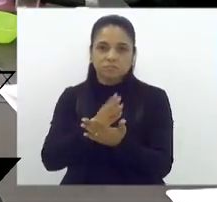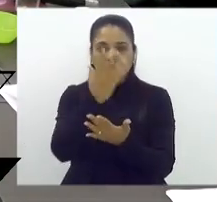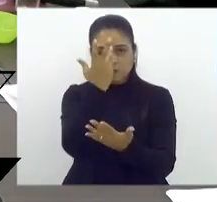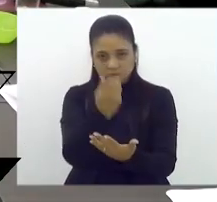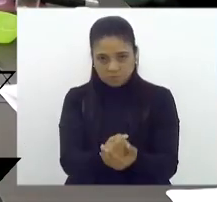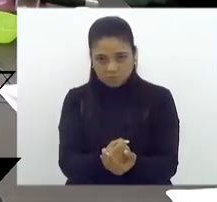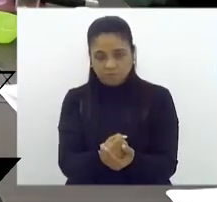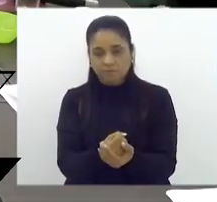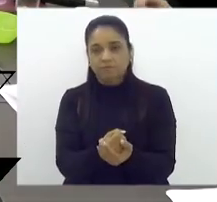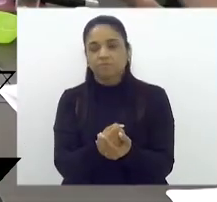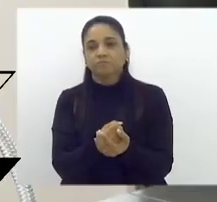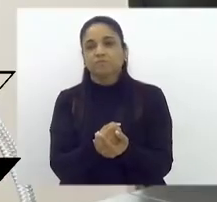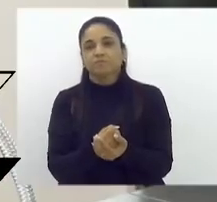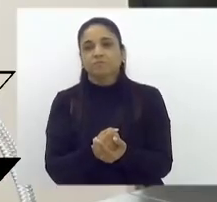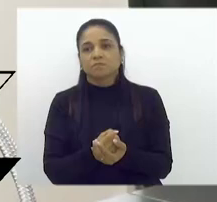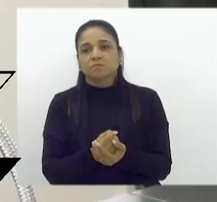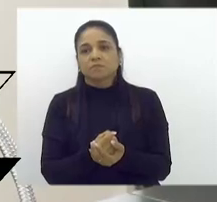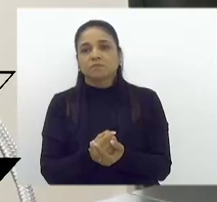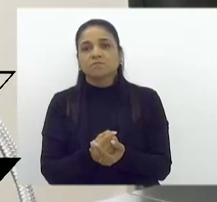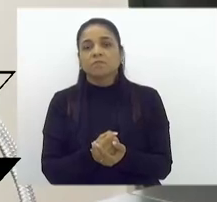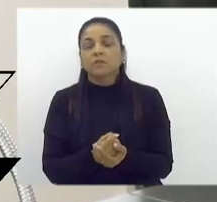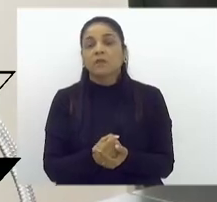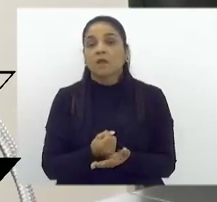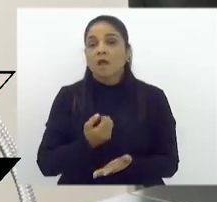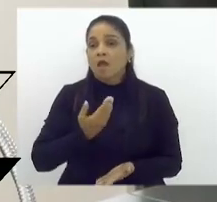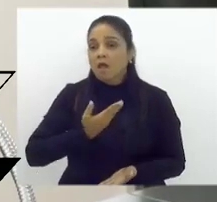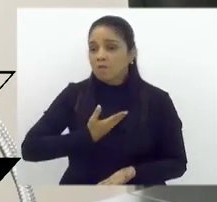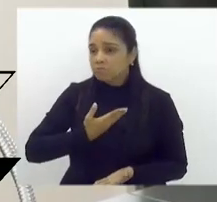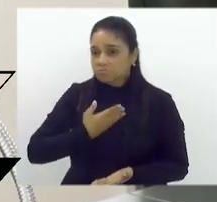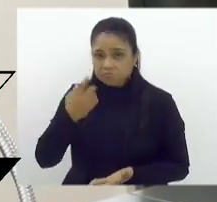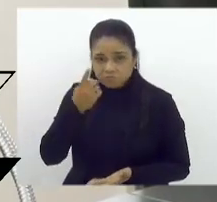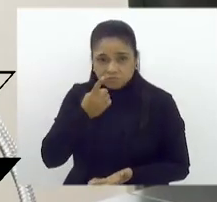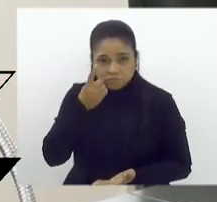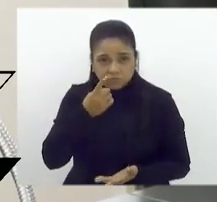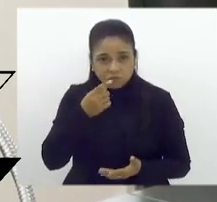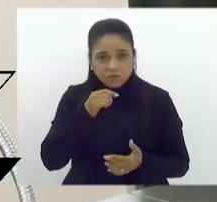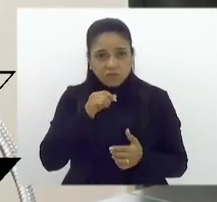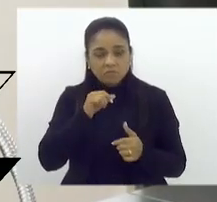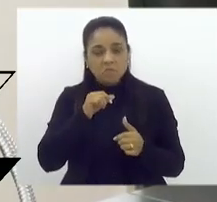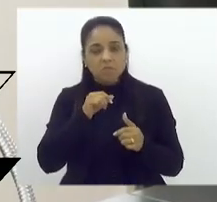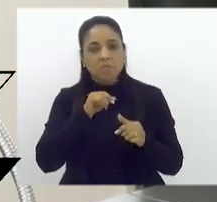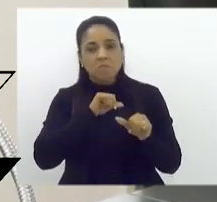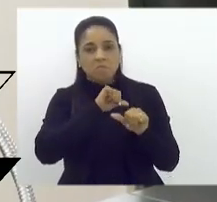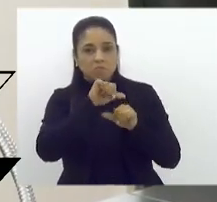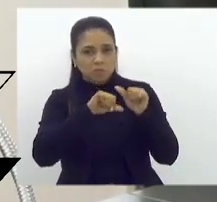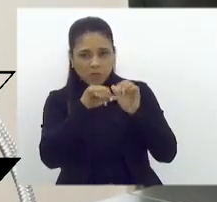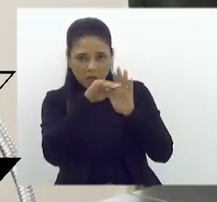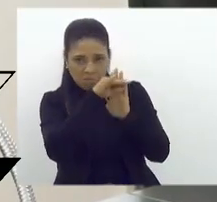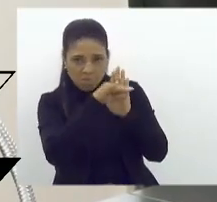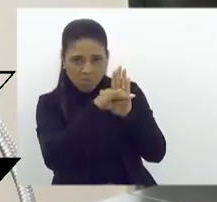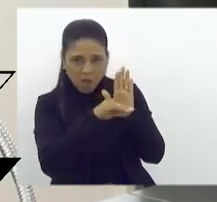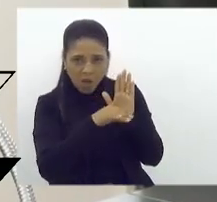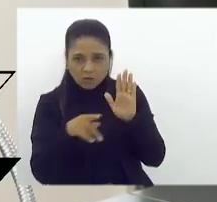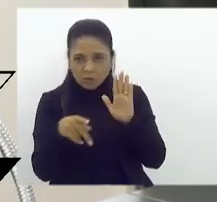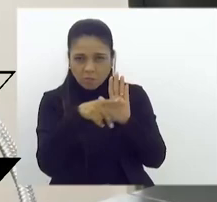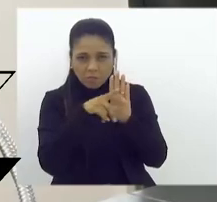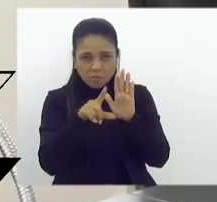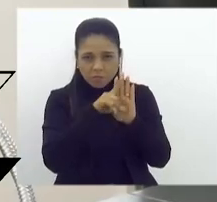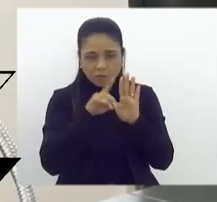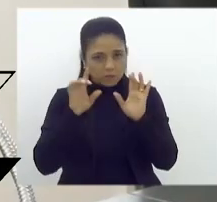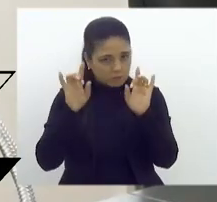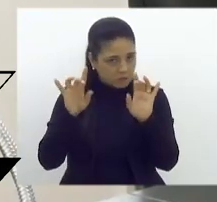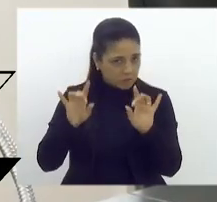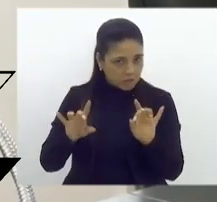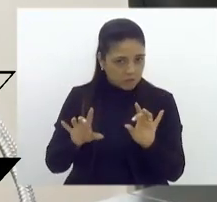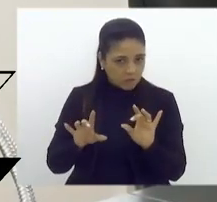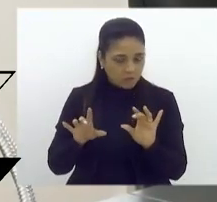aprovado. Eu vou, algum colega quer pedir a inversão de pauta para algum projeto em especial,